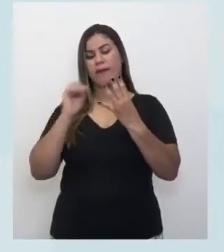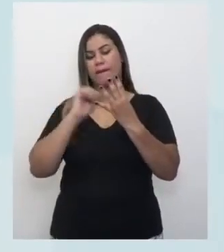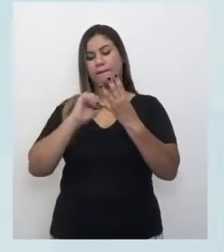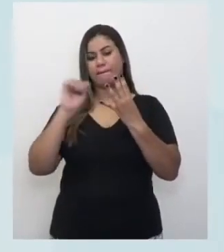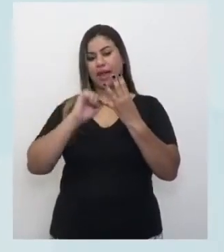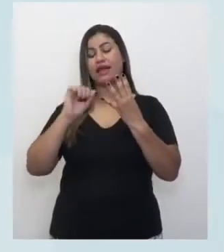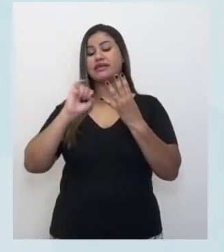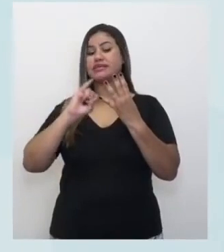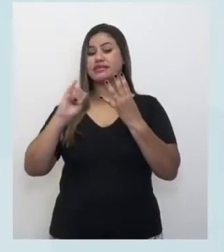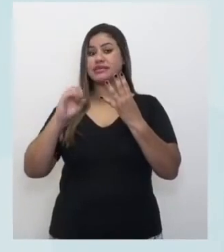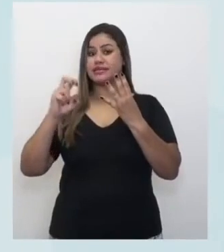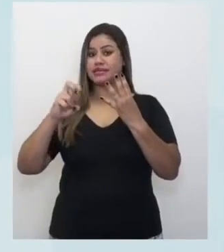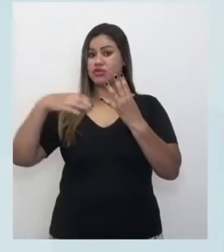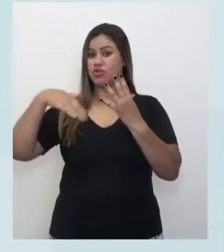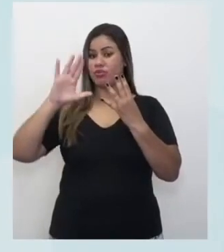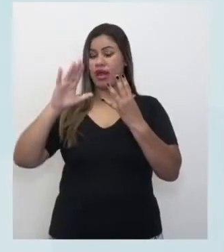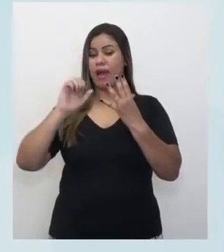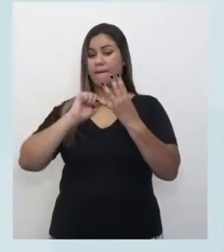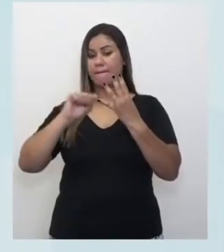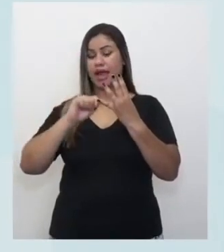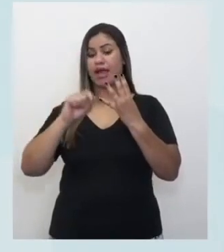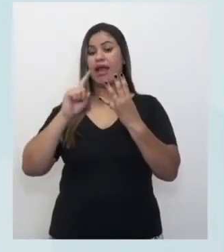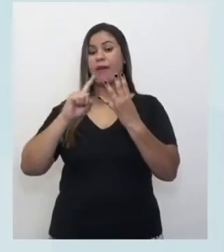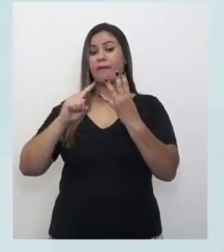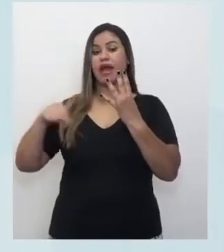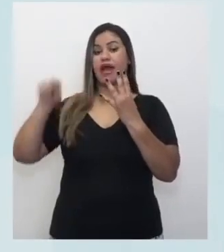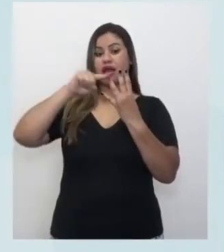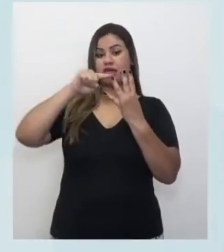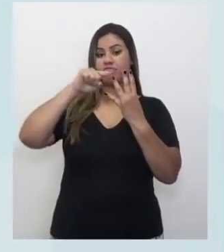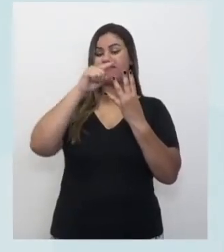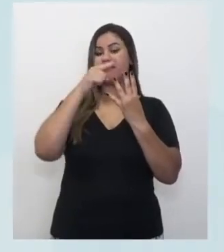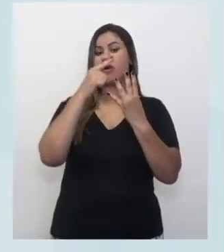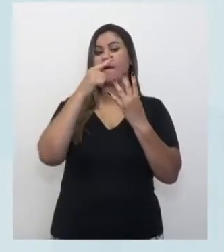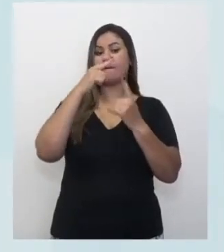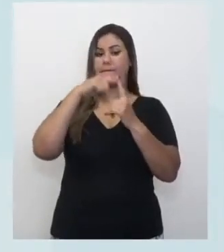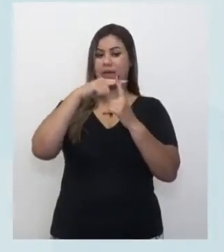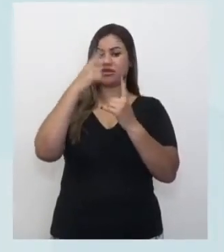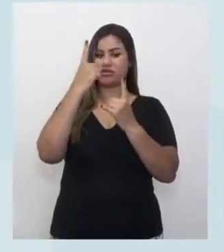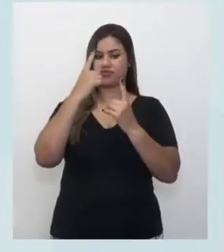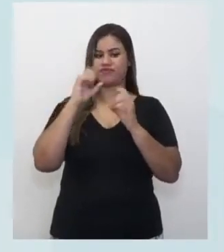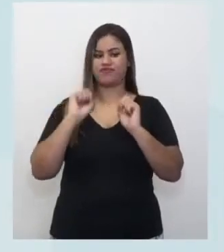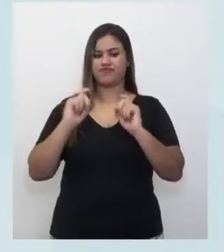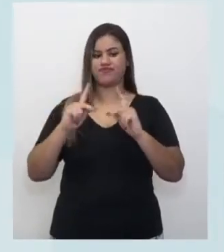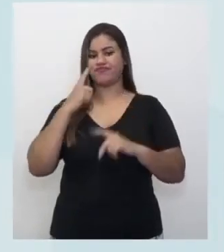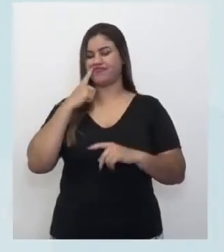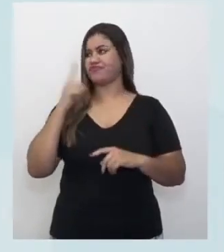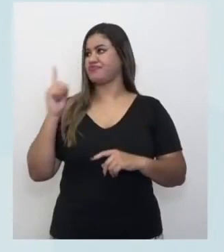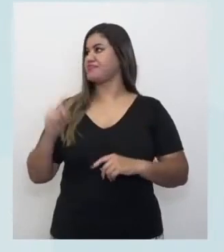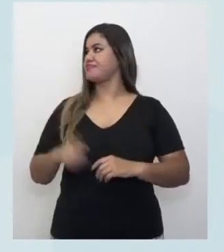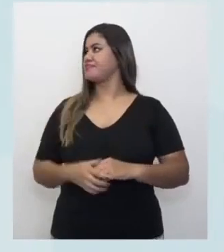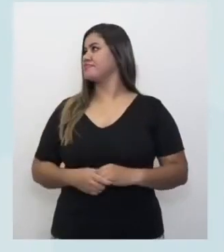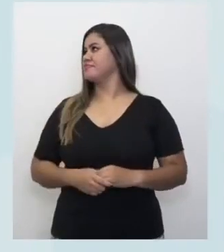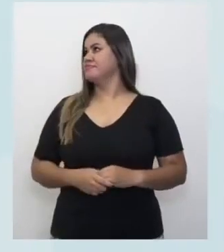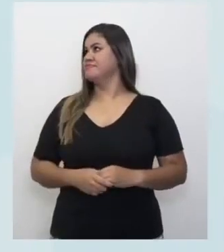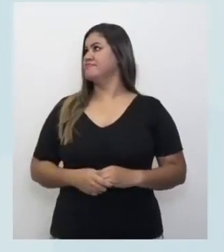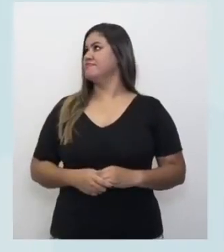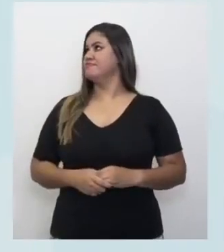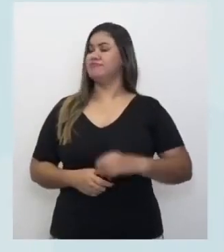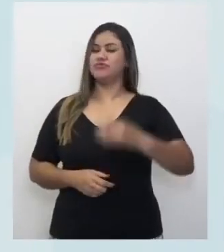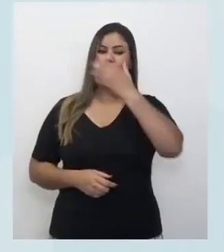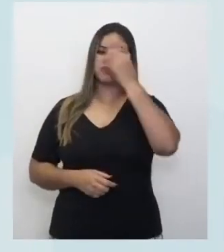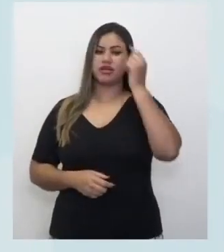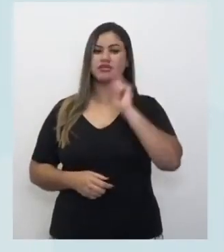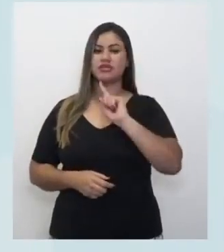para cima, vai apagar, mas vai aumentar 1 na casa anterior. Tudo bem? Tá aqui ó, a resolução para vocês. Não esqueçam que quando fala em